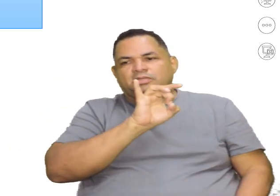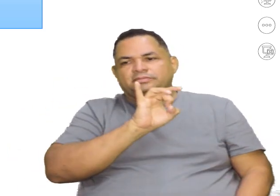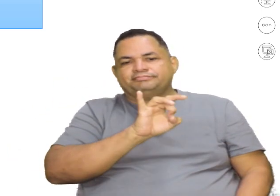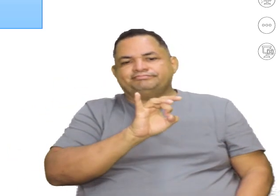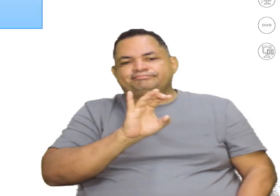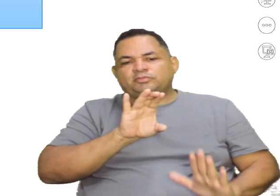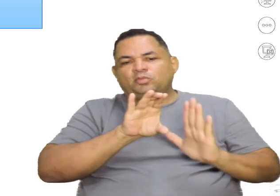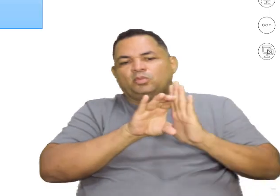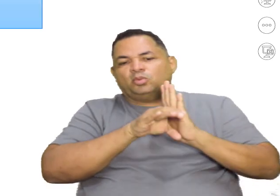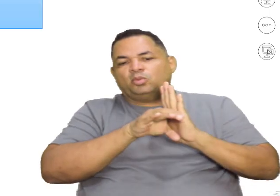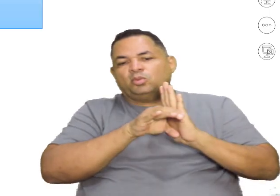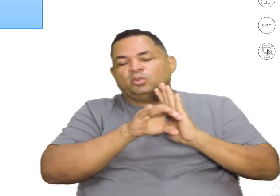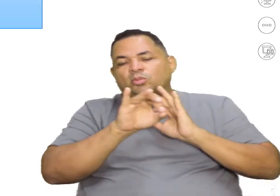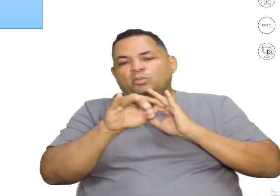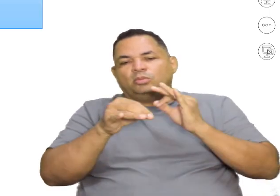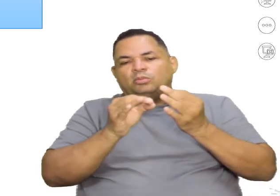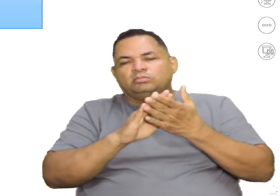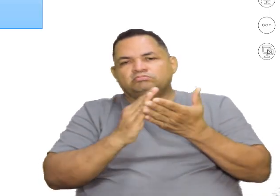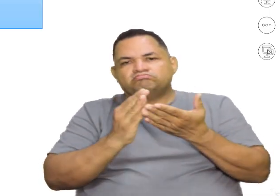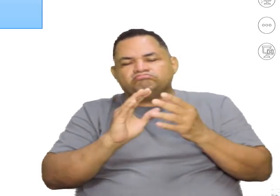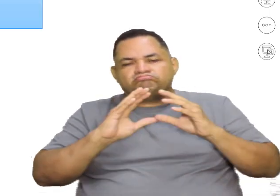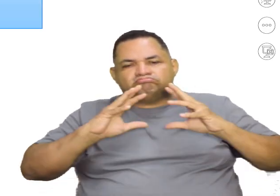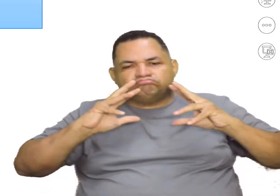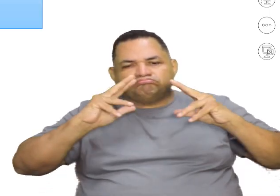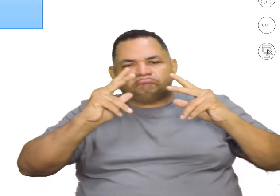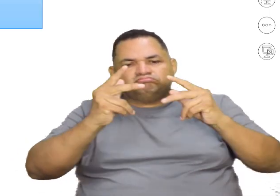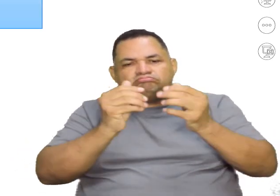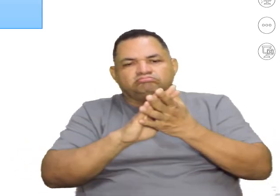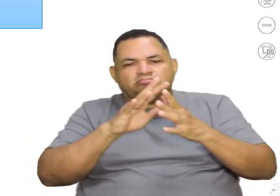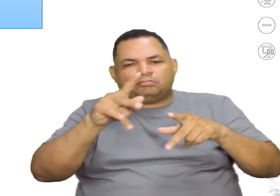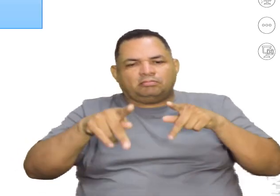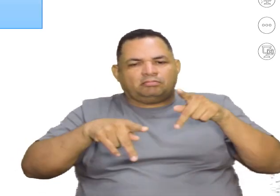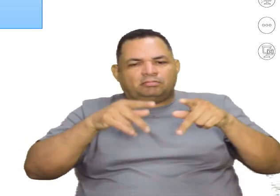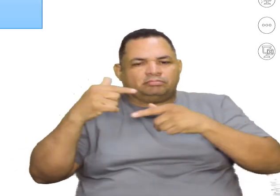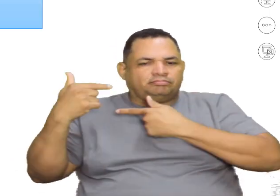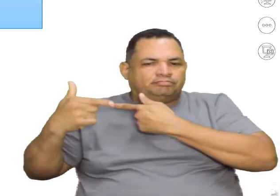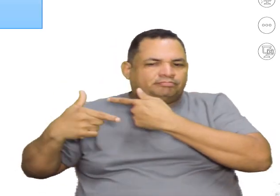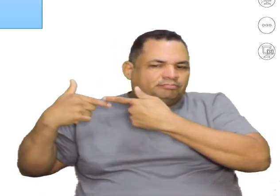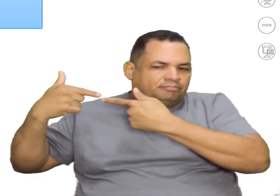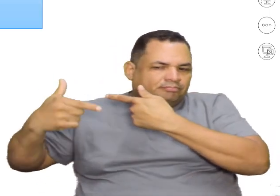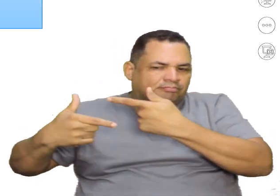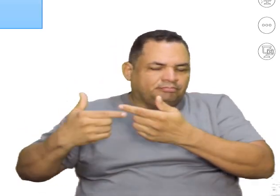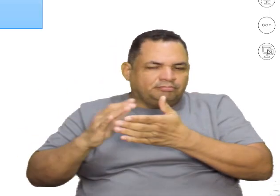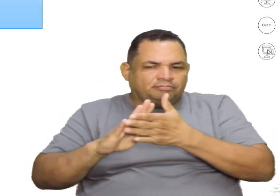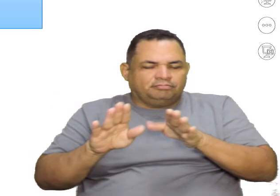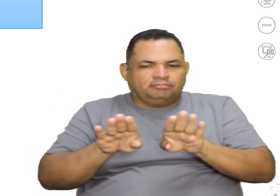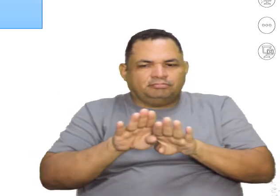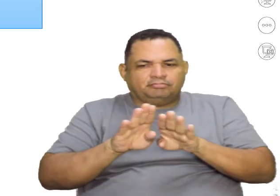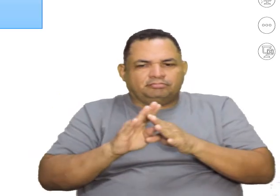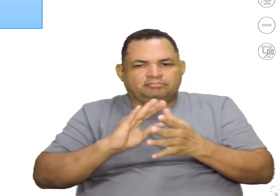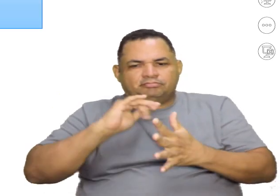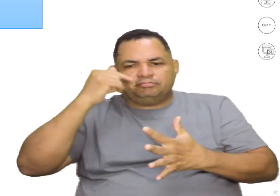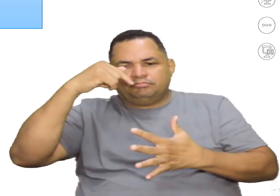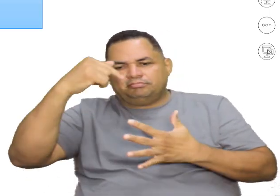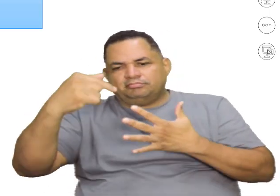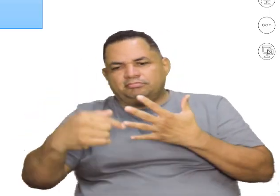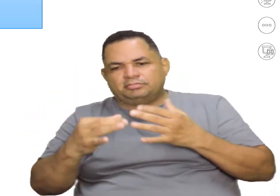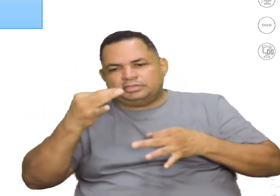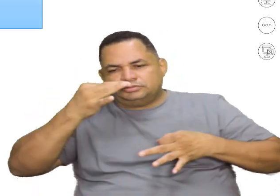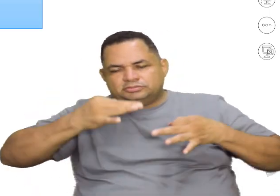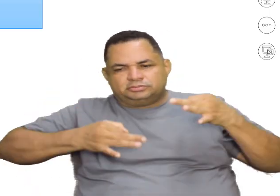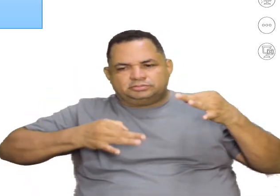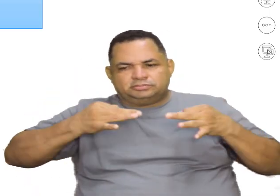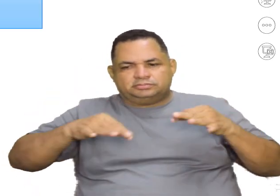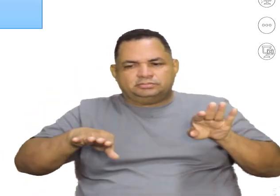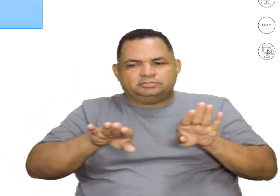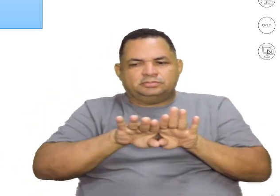que conceitua, né, de uma forma geral, essas populações tradicionais. A gente viu pelo aspecto jurídico, né?